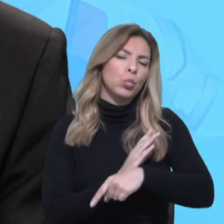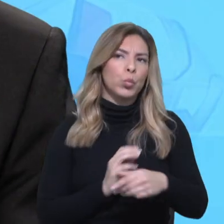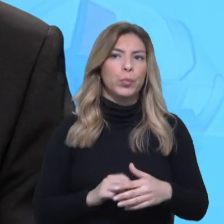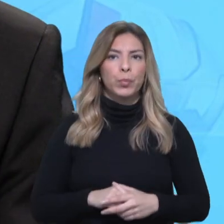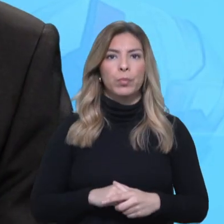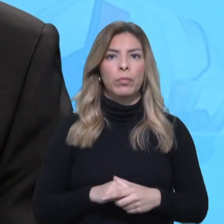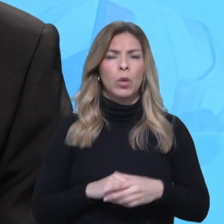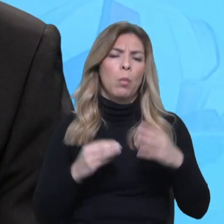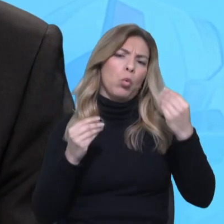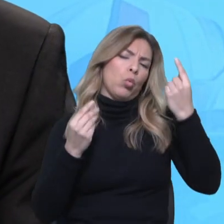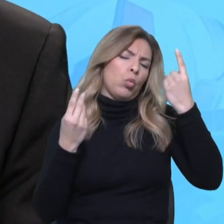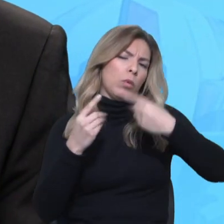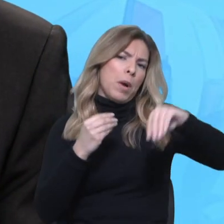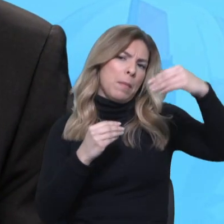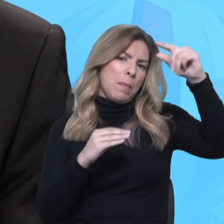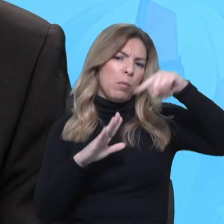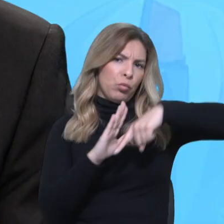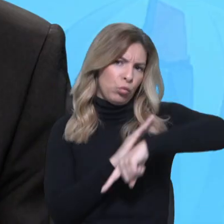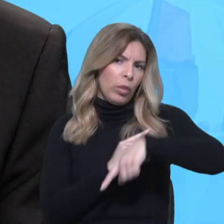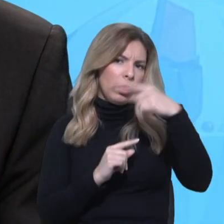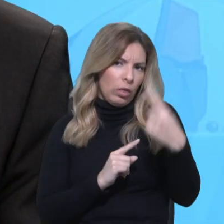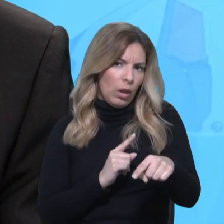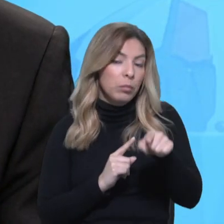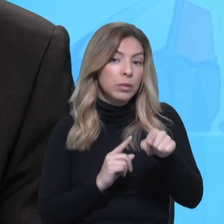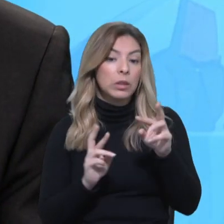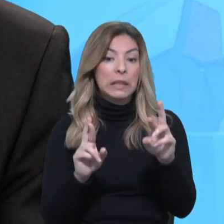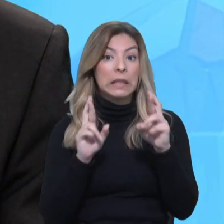de muito mais do que isso. A esperança